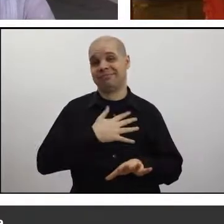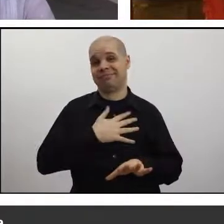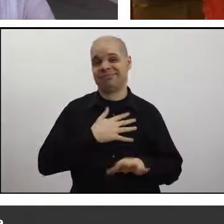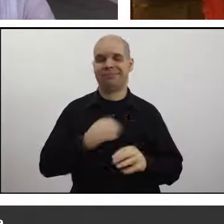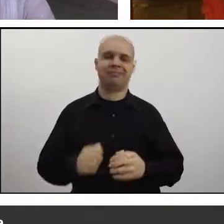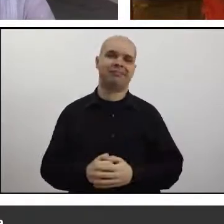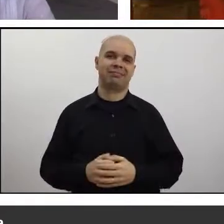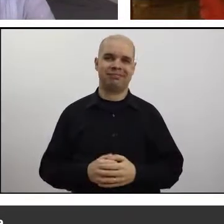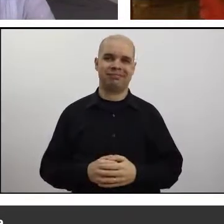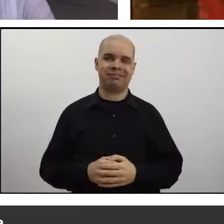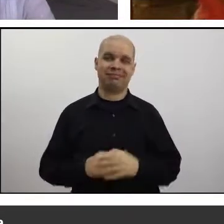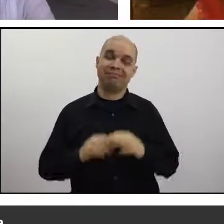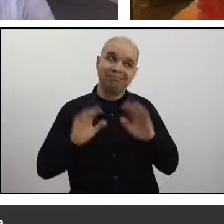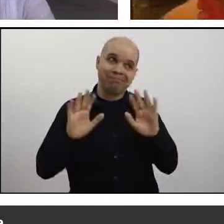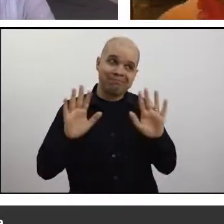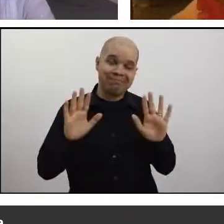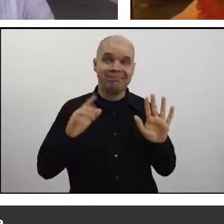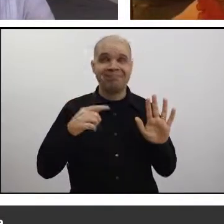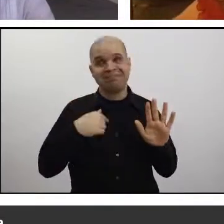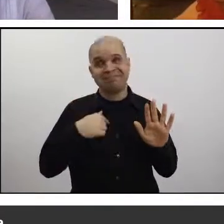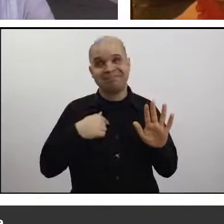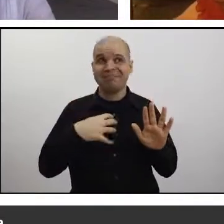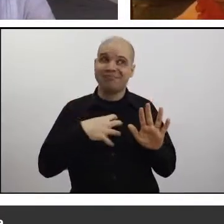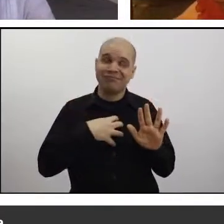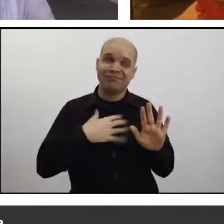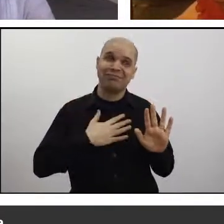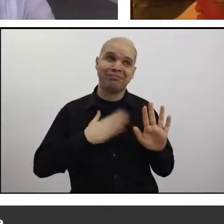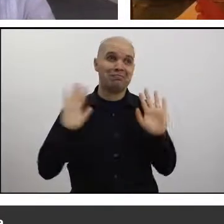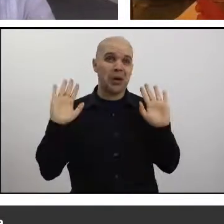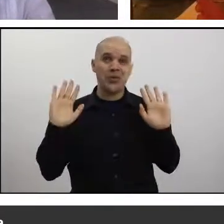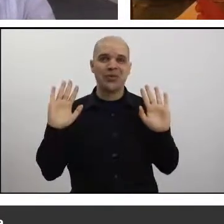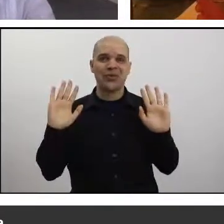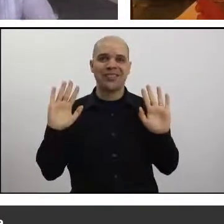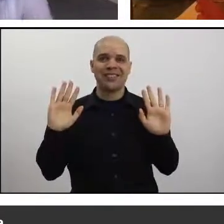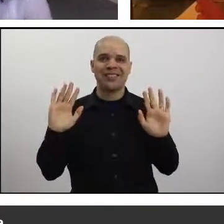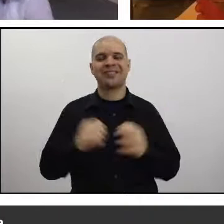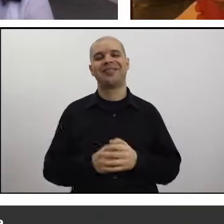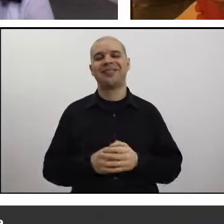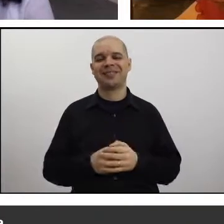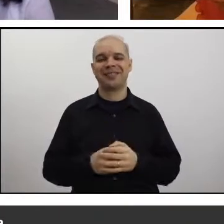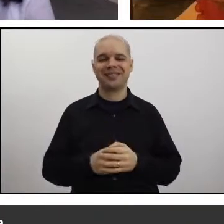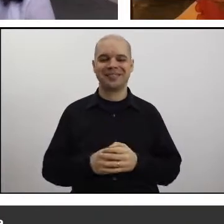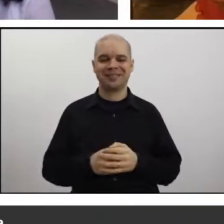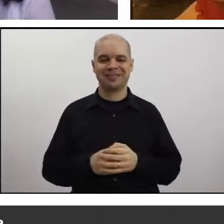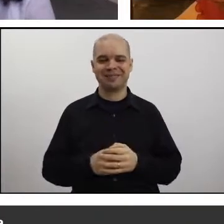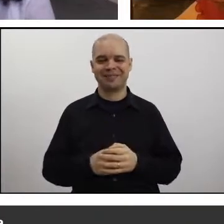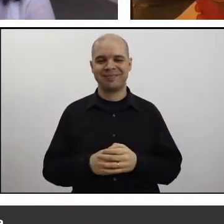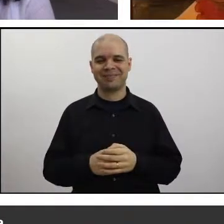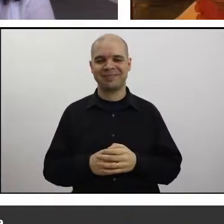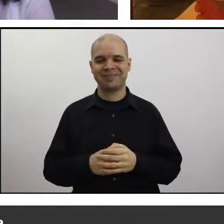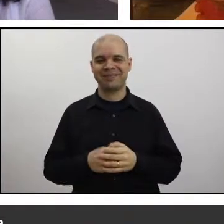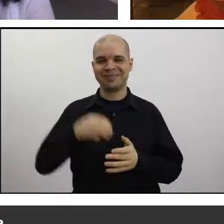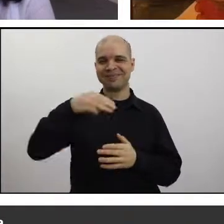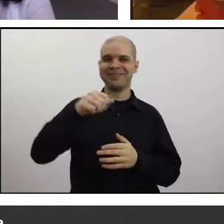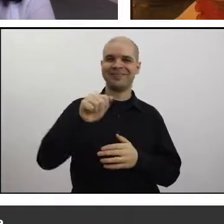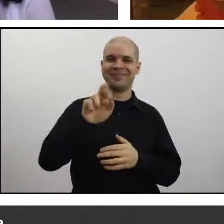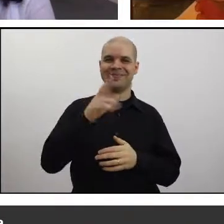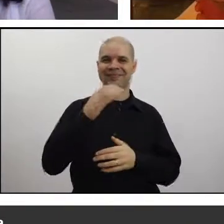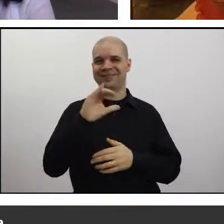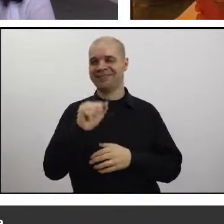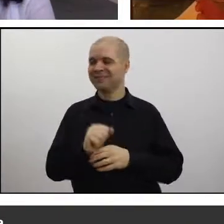Legal. Mas é uma escolha artística. Sim. Ah, Sandra, foi muito